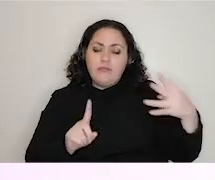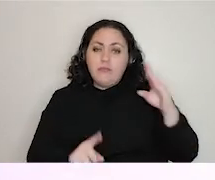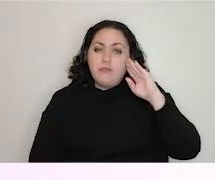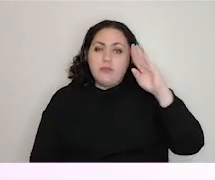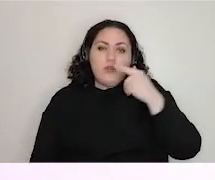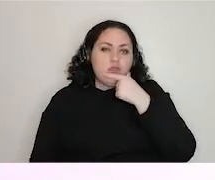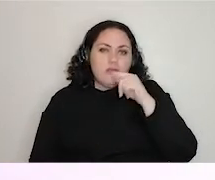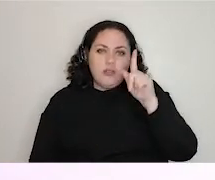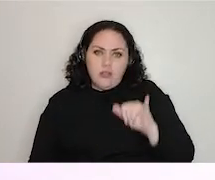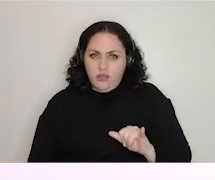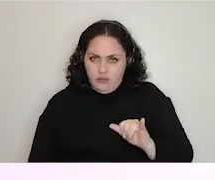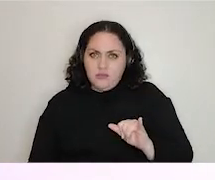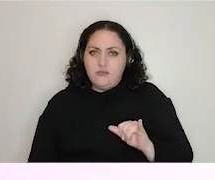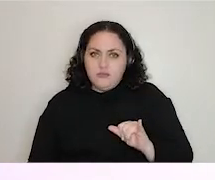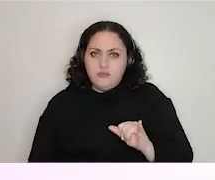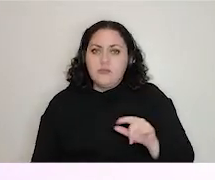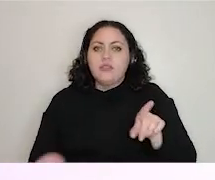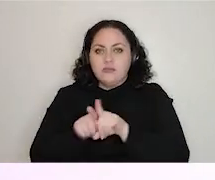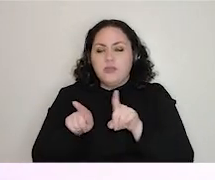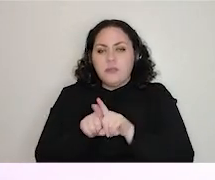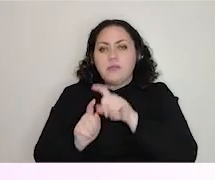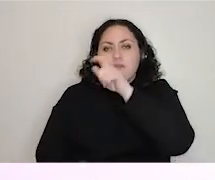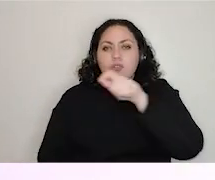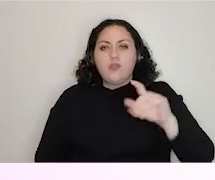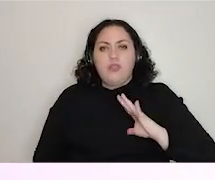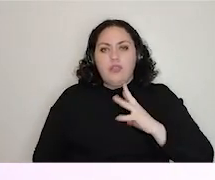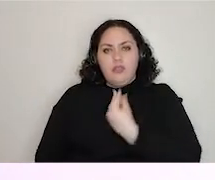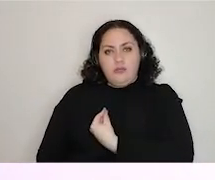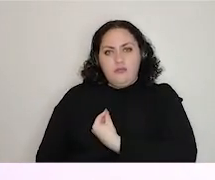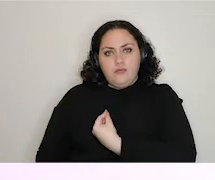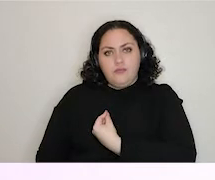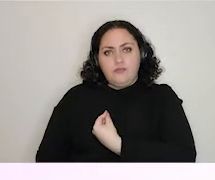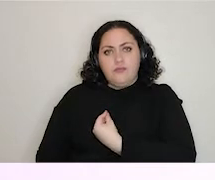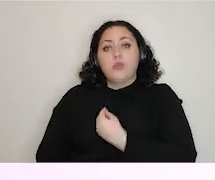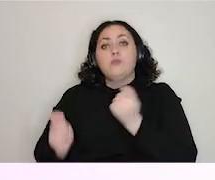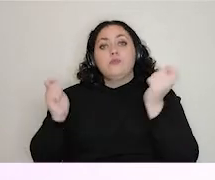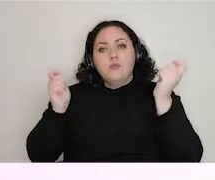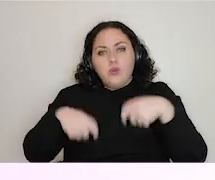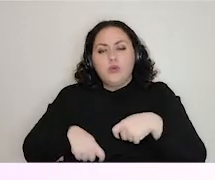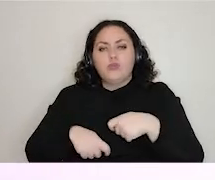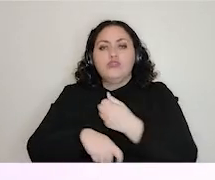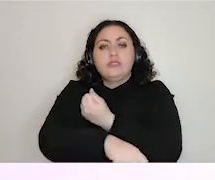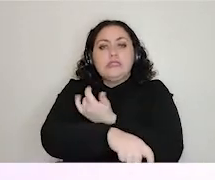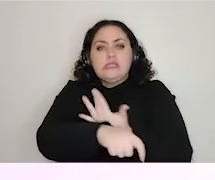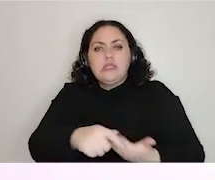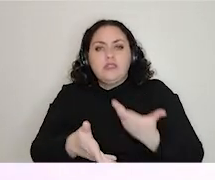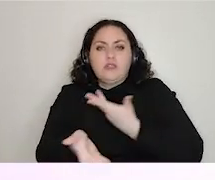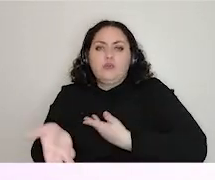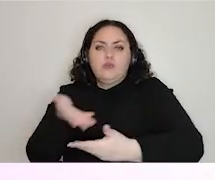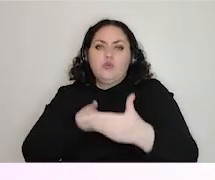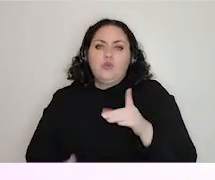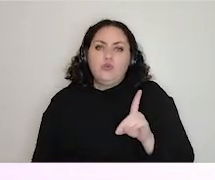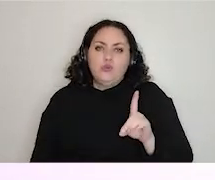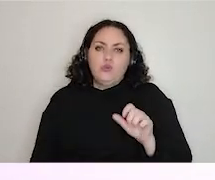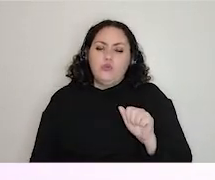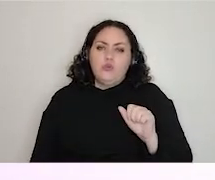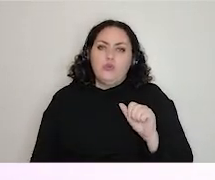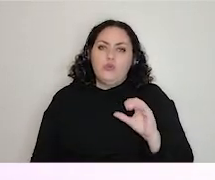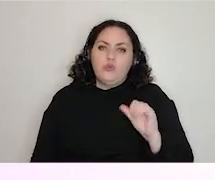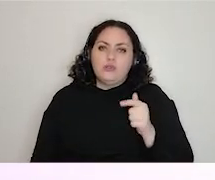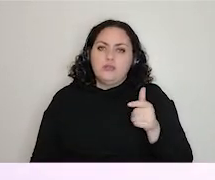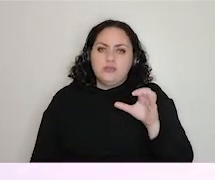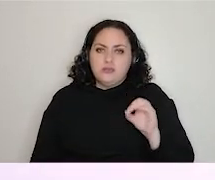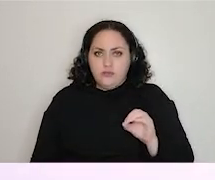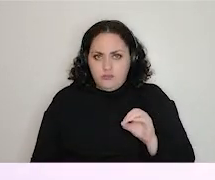gays e pessoas trans, tiveram o direito de doar sangue, né? Que ainda a gente